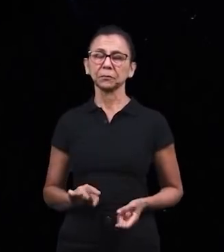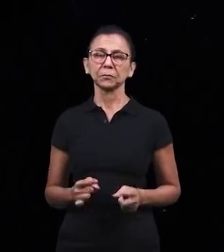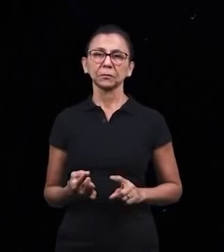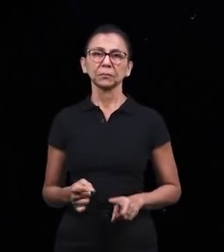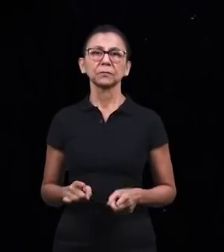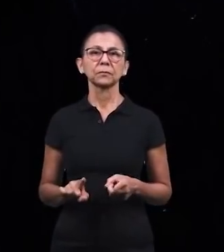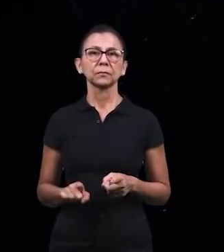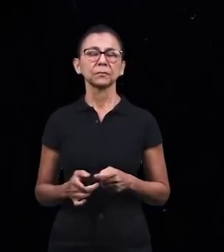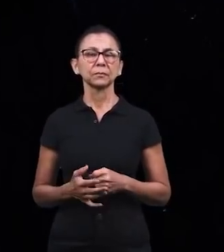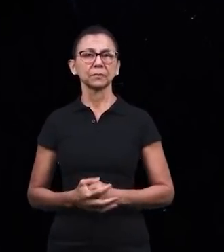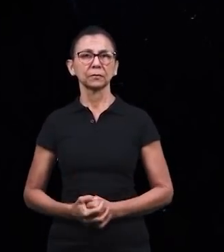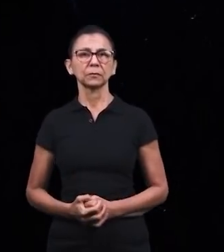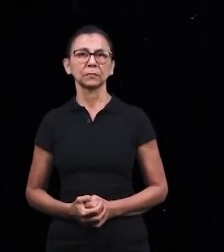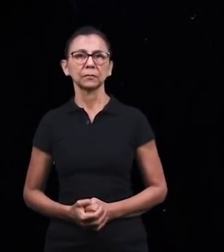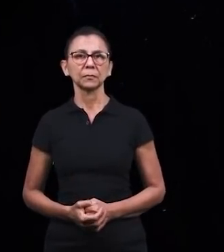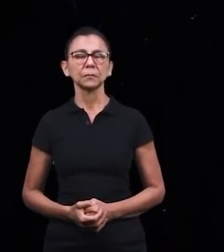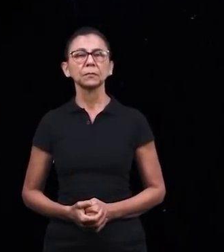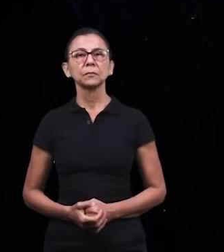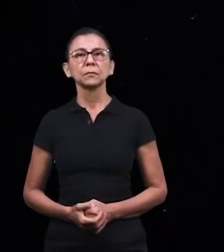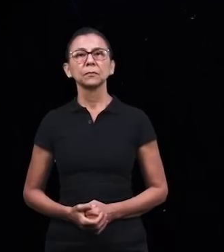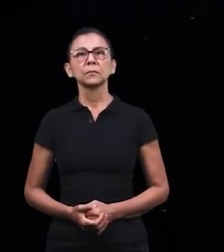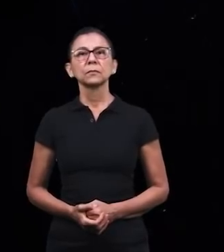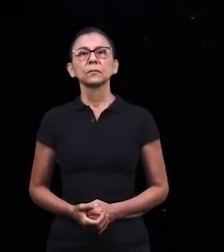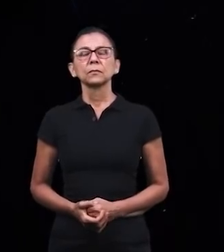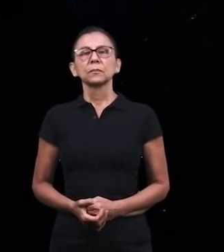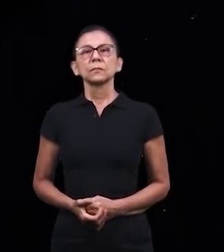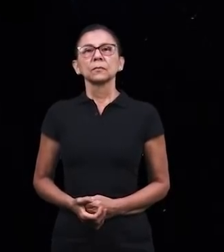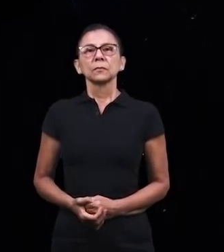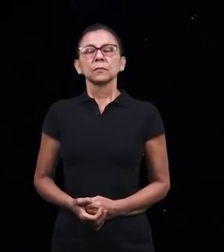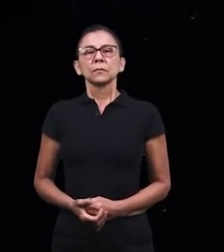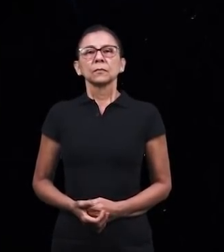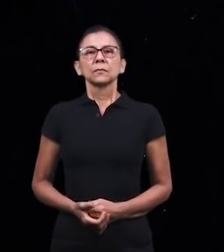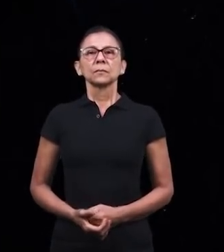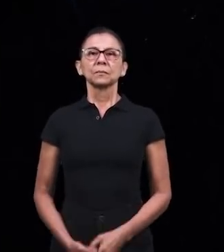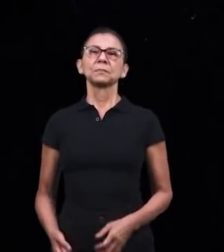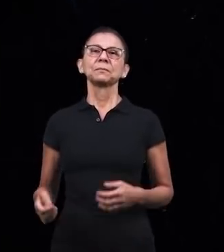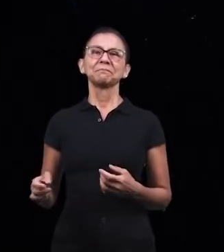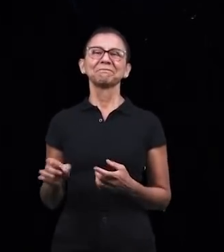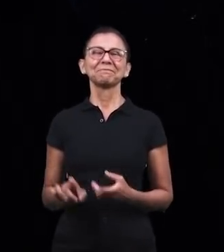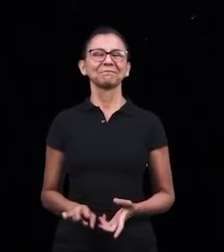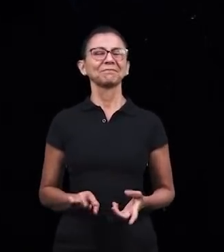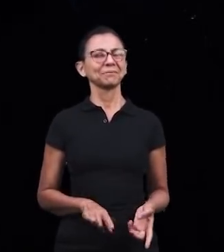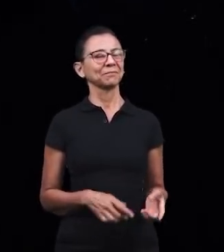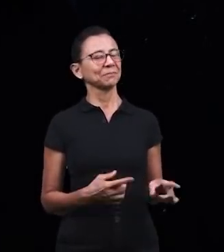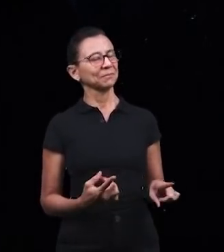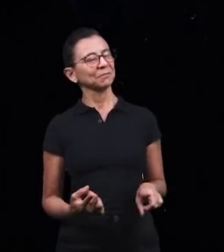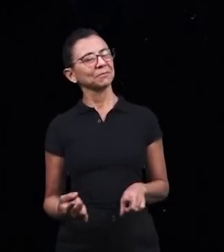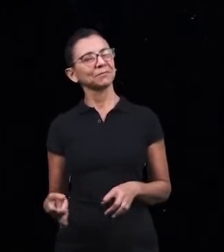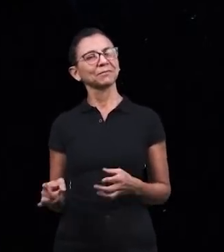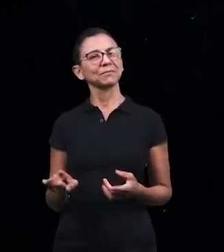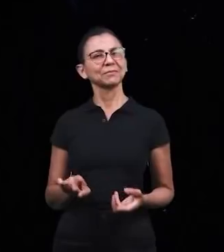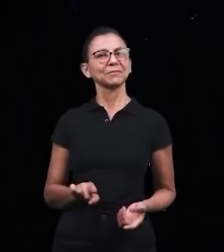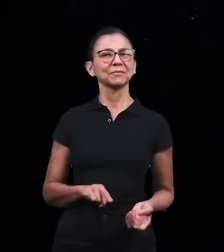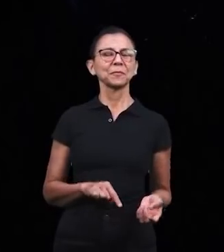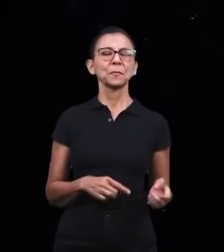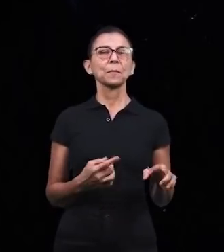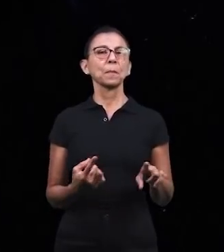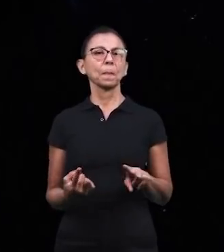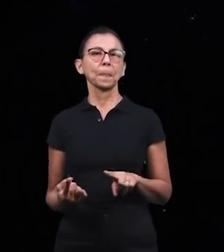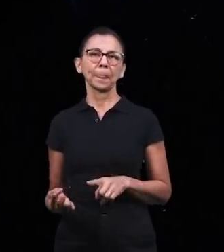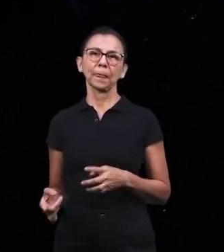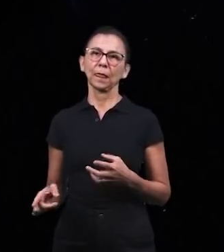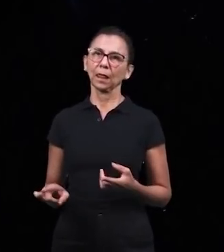as bênçãos do Senhor, confiai no seu imenso amor. Os sinais estão